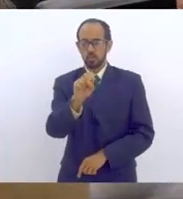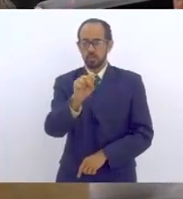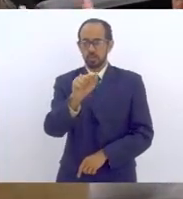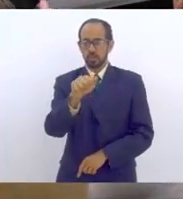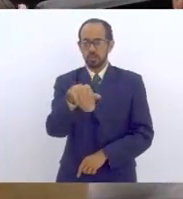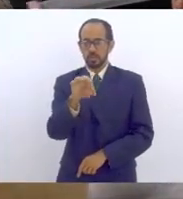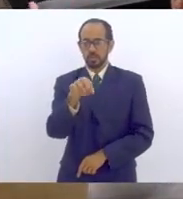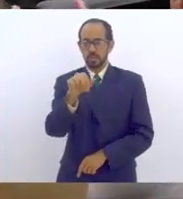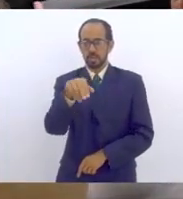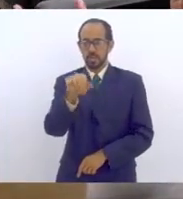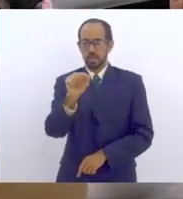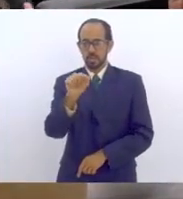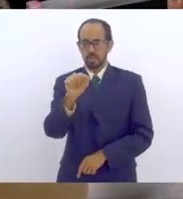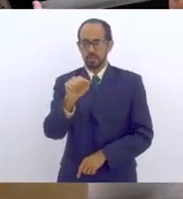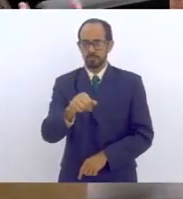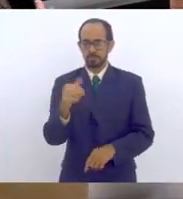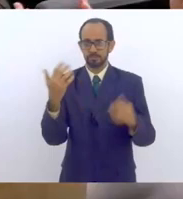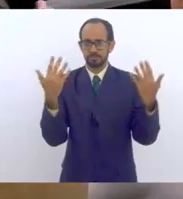lá